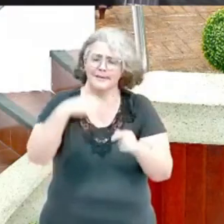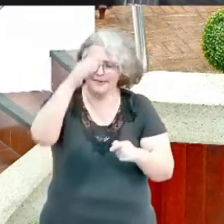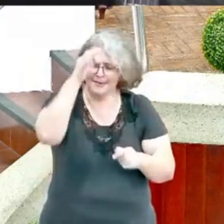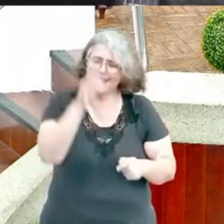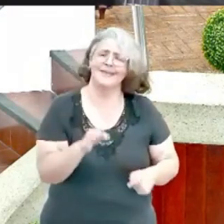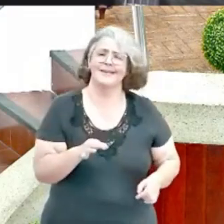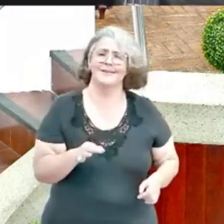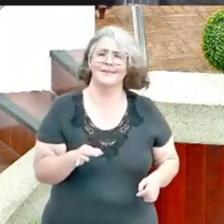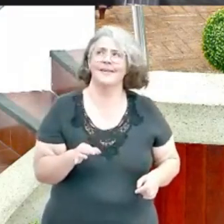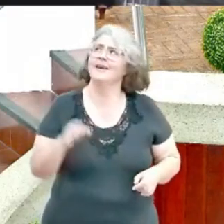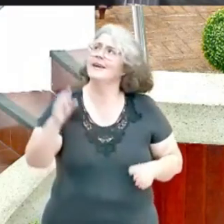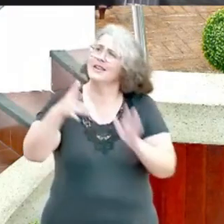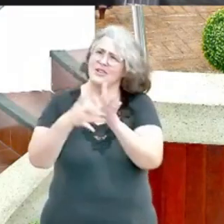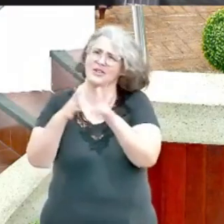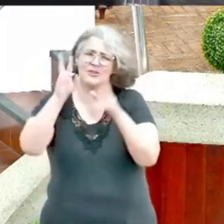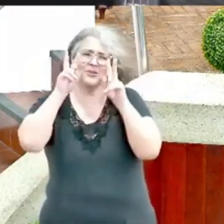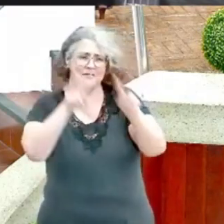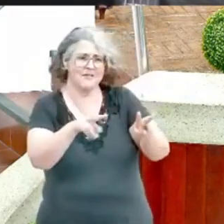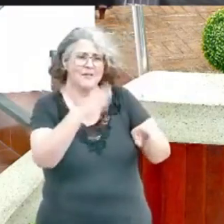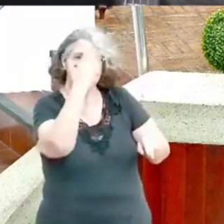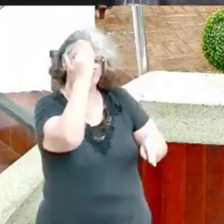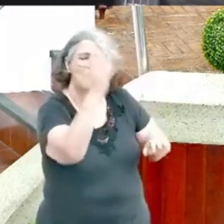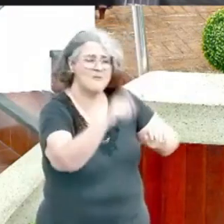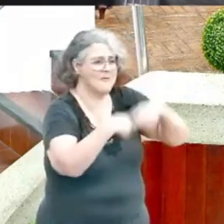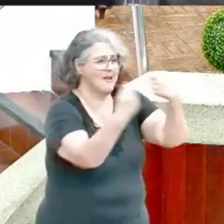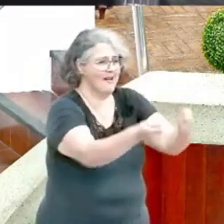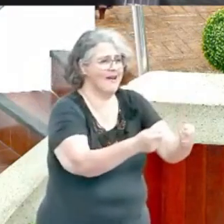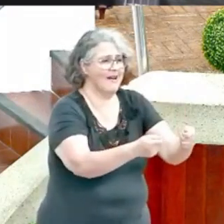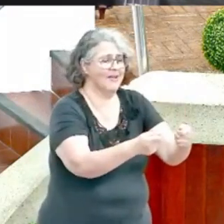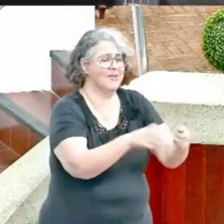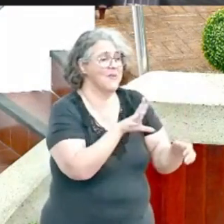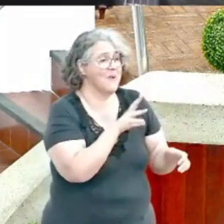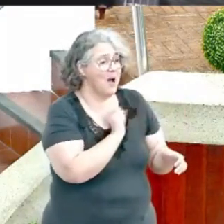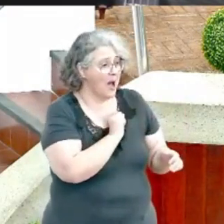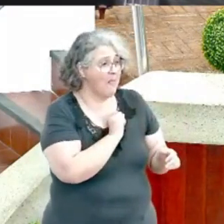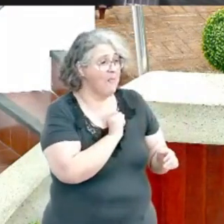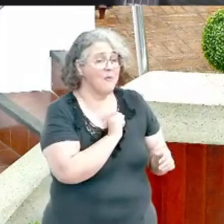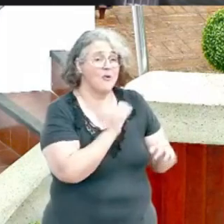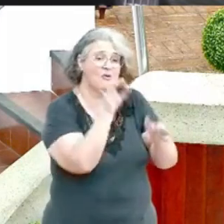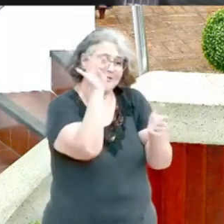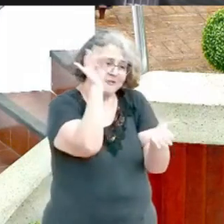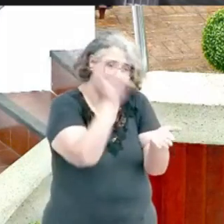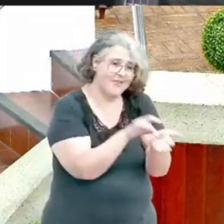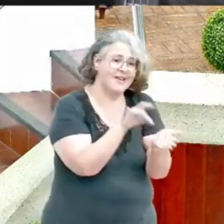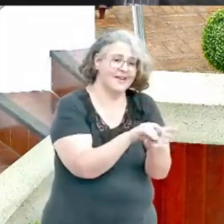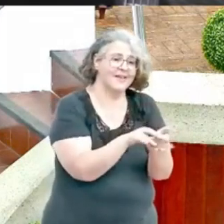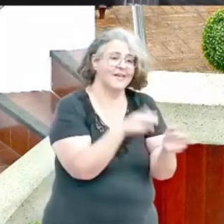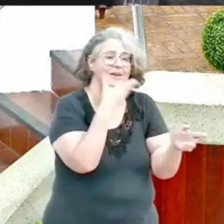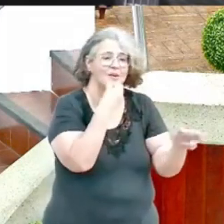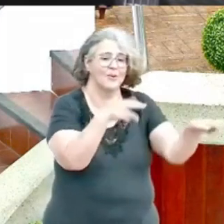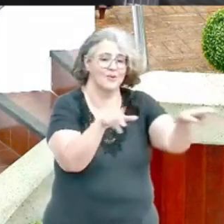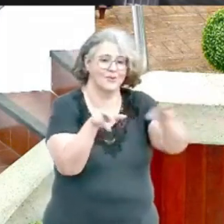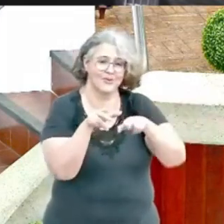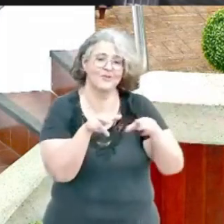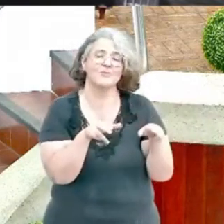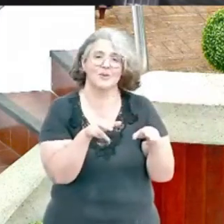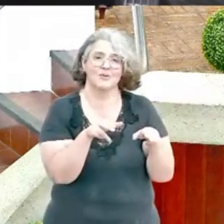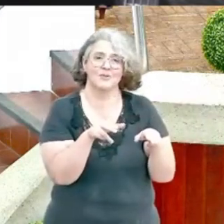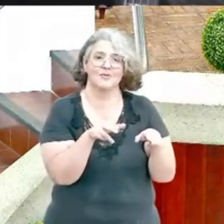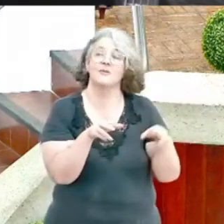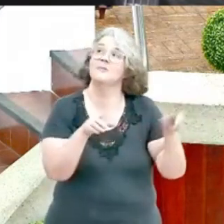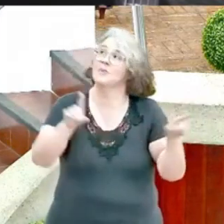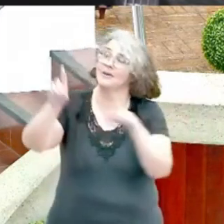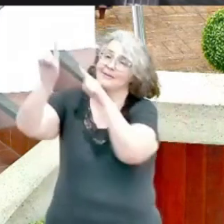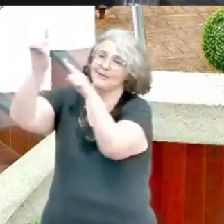tem visto e honrado o amor sem hipocrisia dos irmãos para com